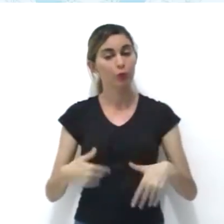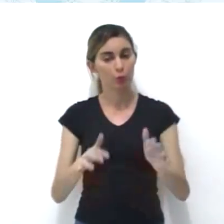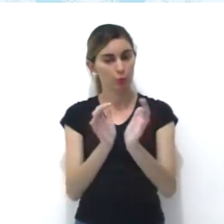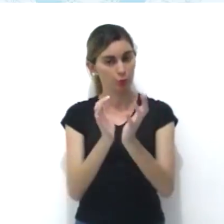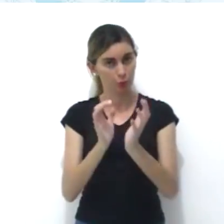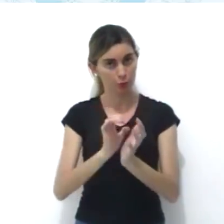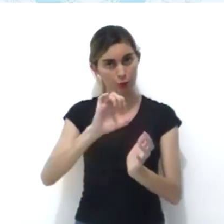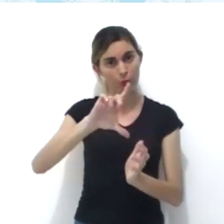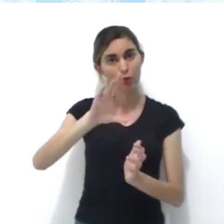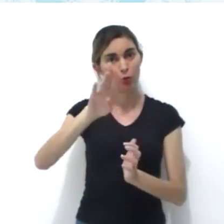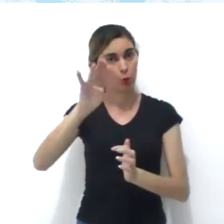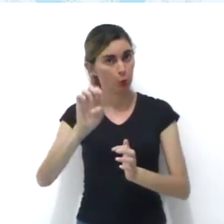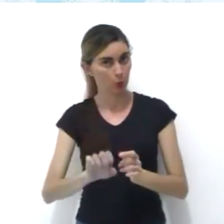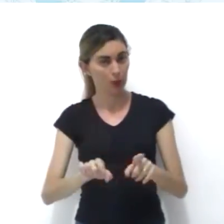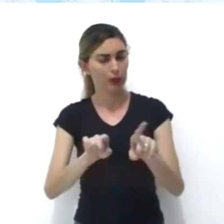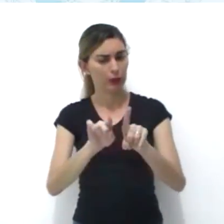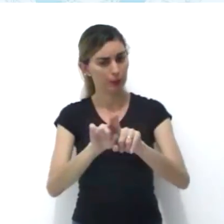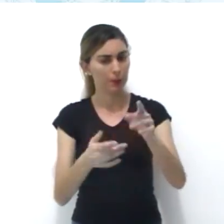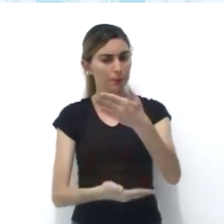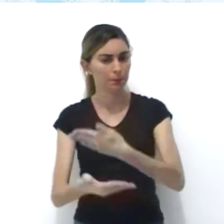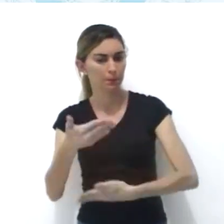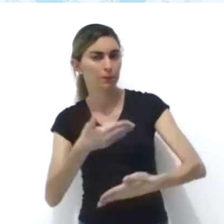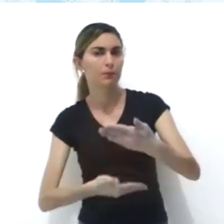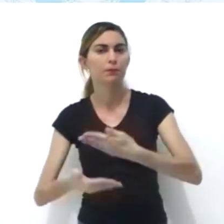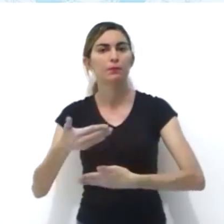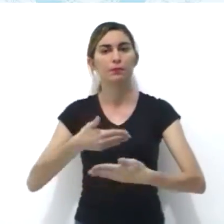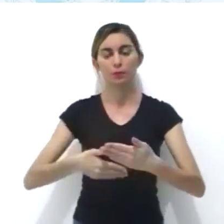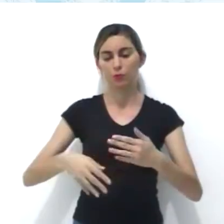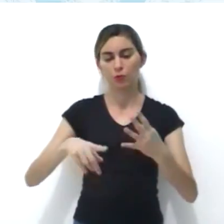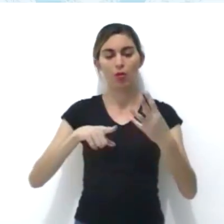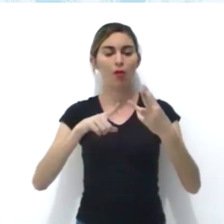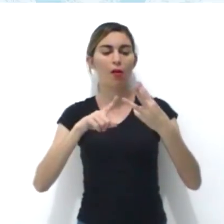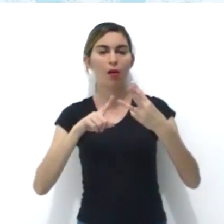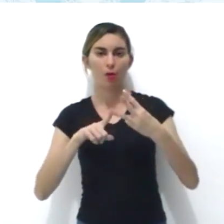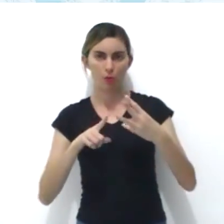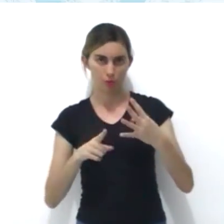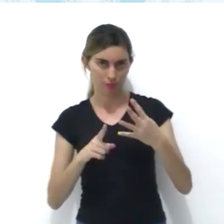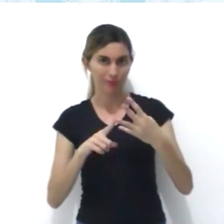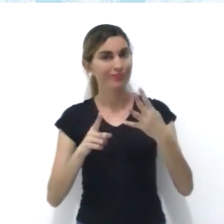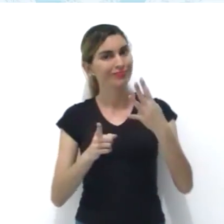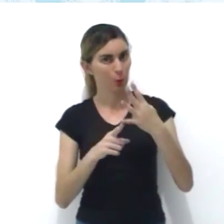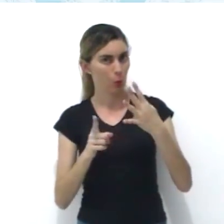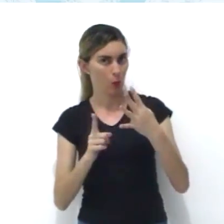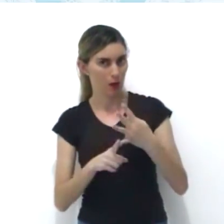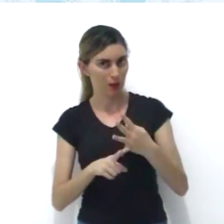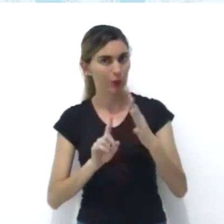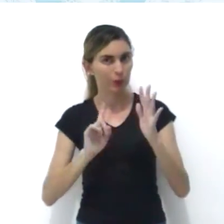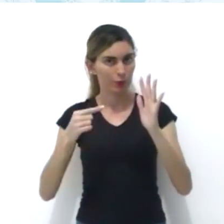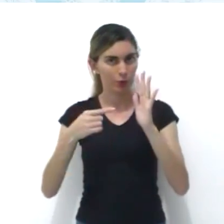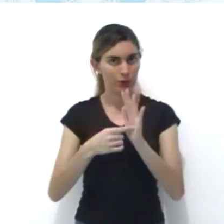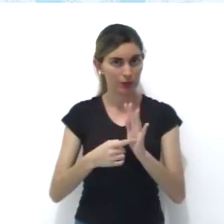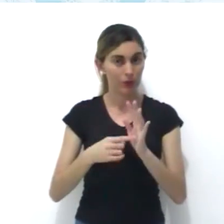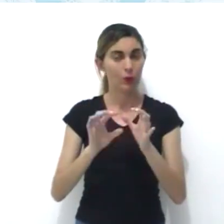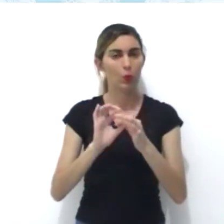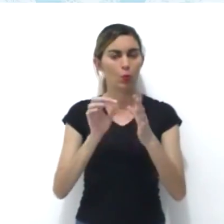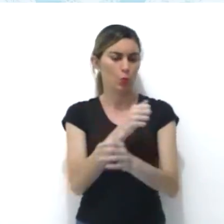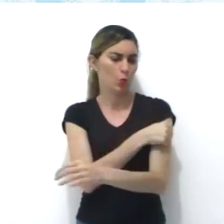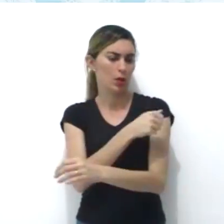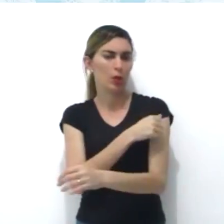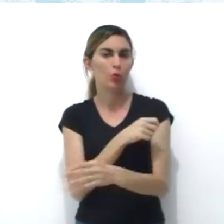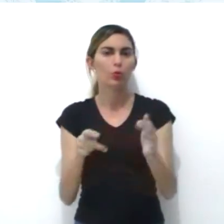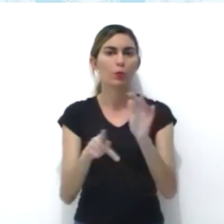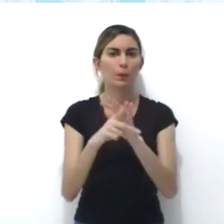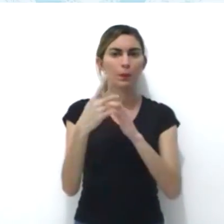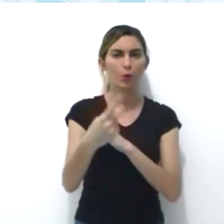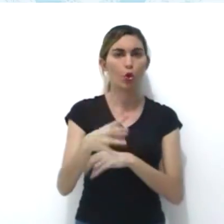E o clube também faz essa intermediação. Quarto objetivo, permitir que os alunos construam